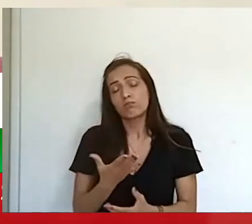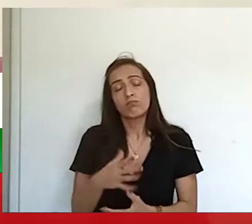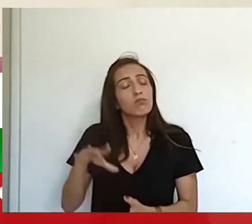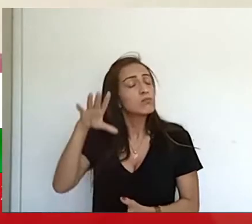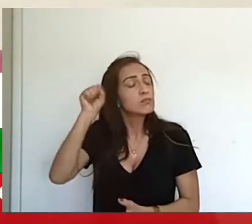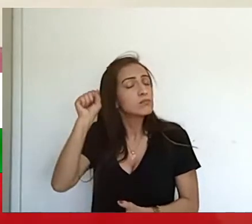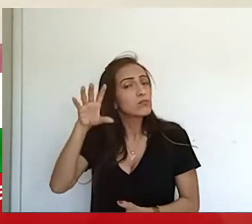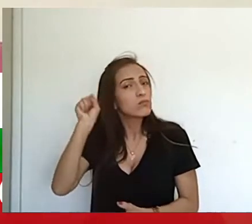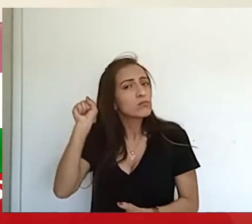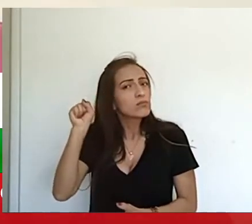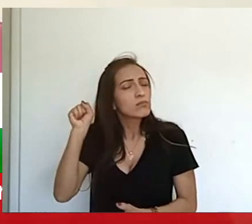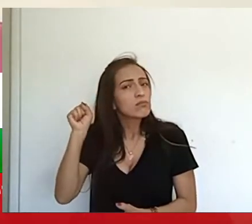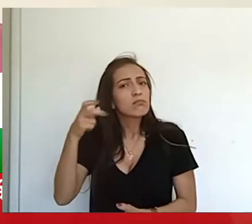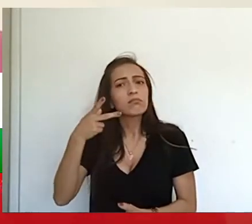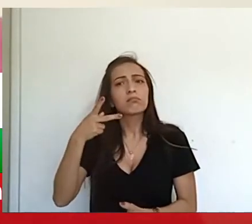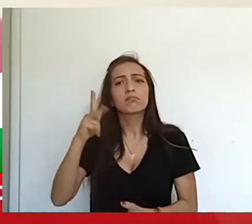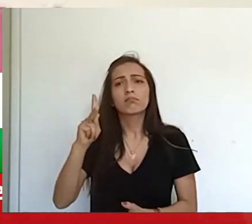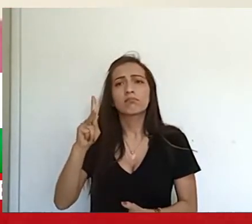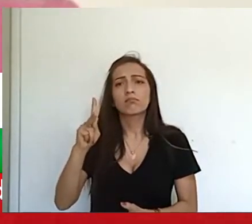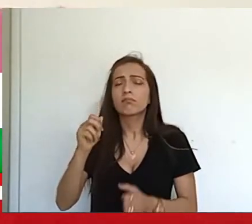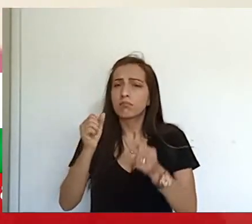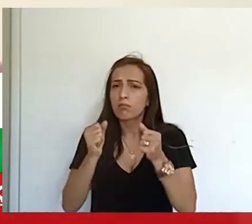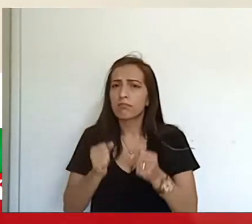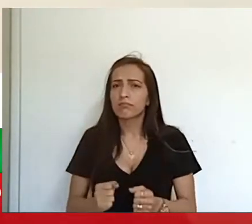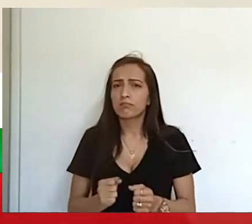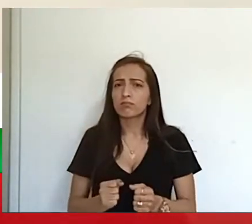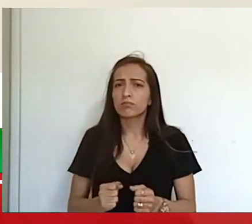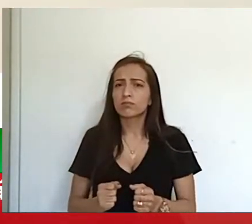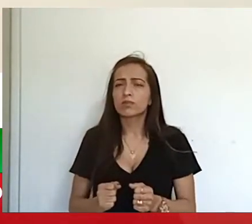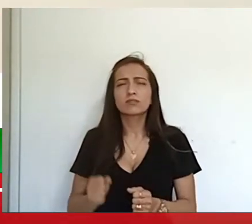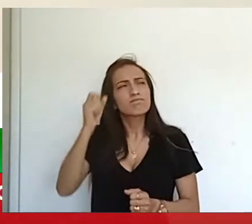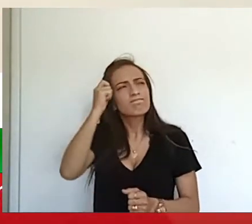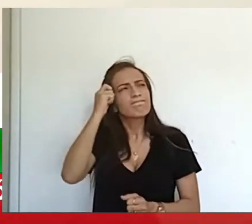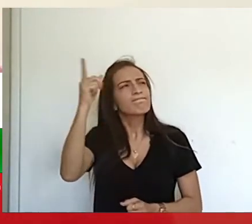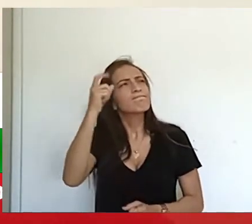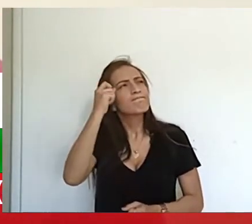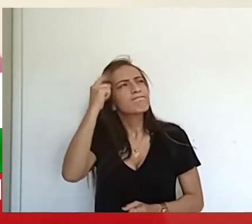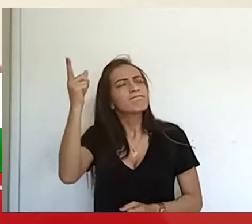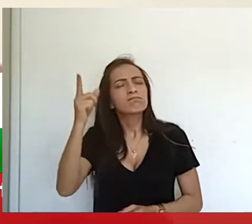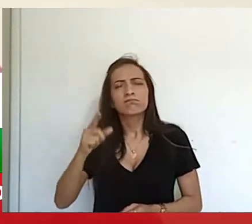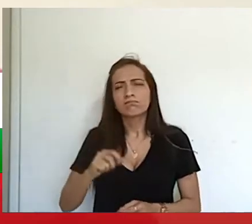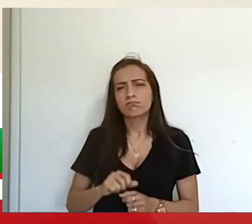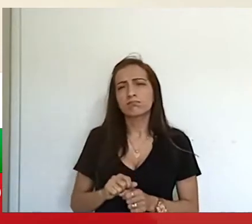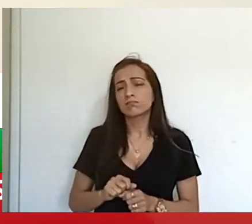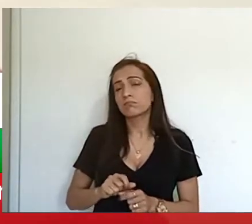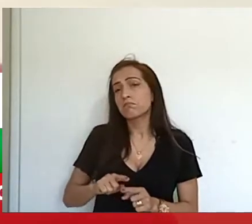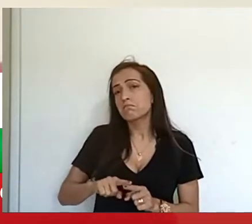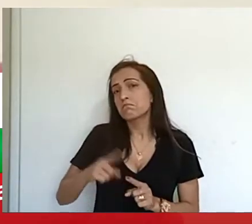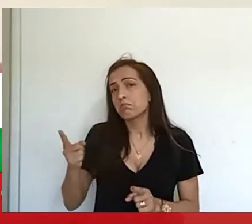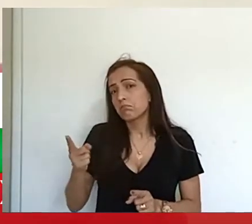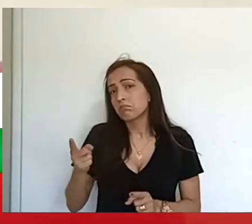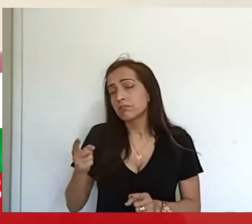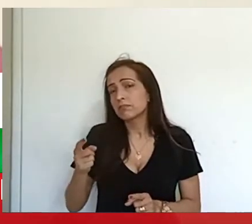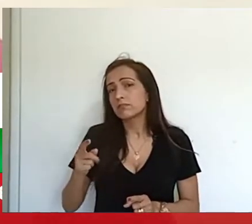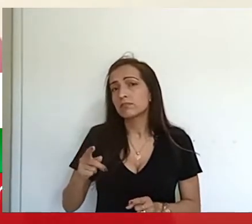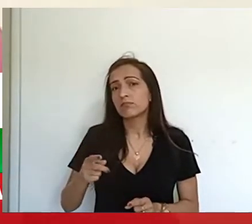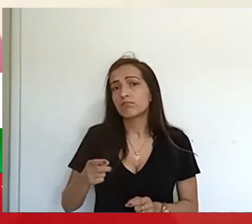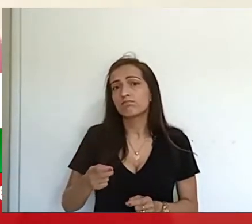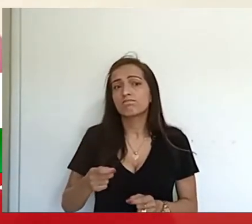escutar, né, para que a gente possa formar nossas ideias, mas que eu não deixaria para os professores,